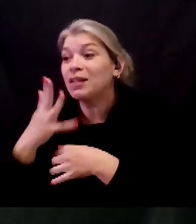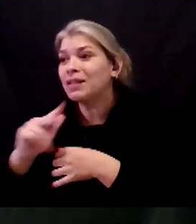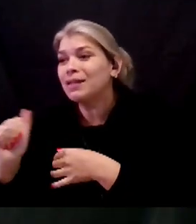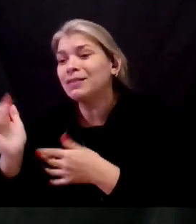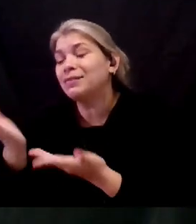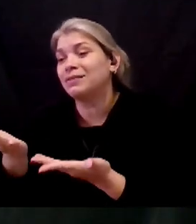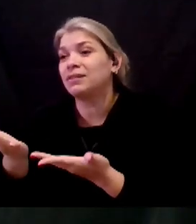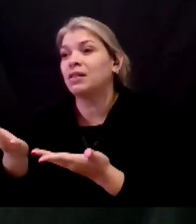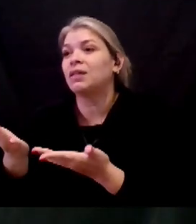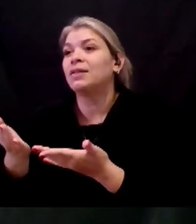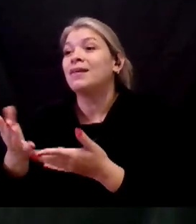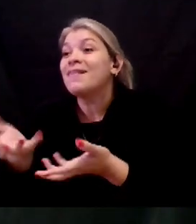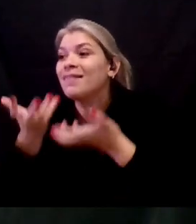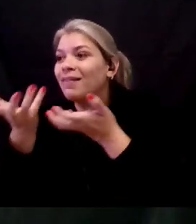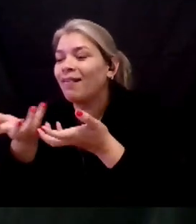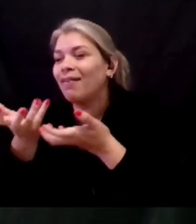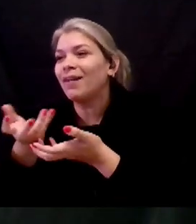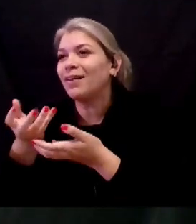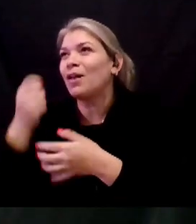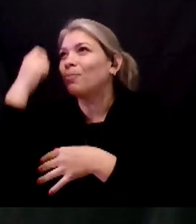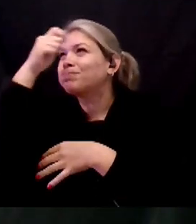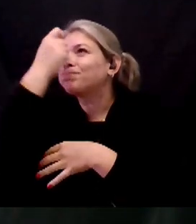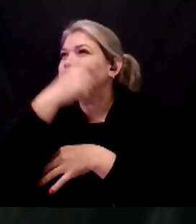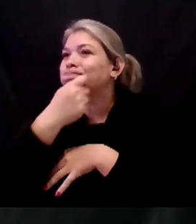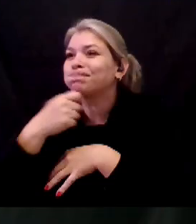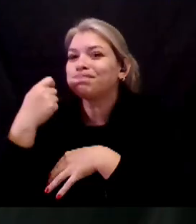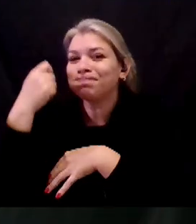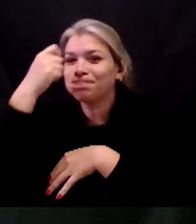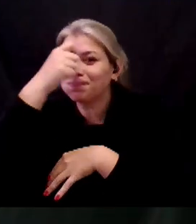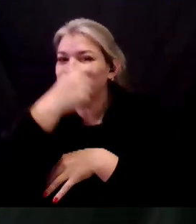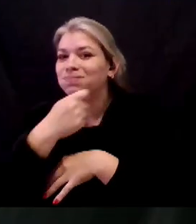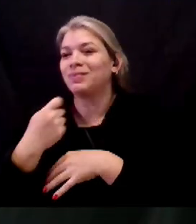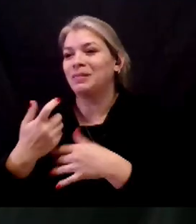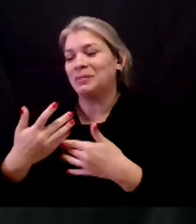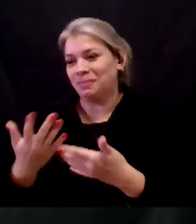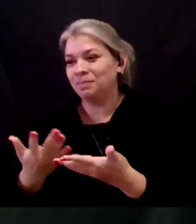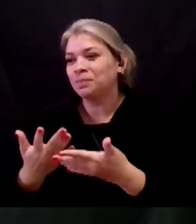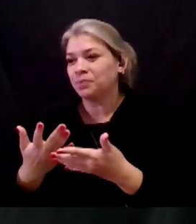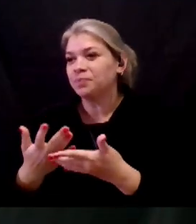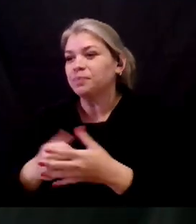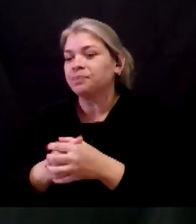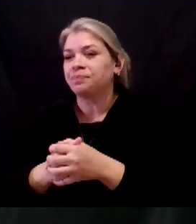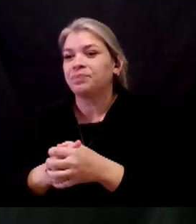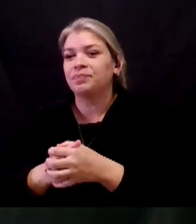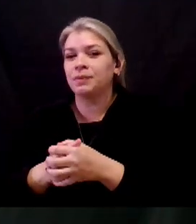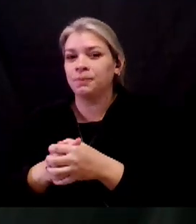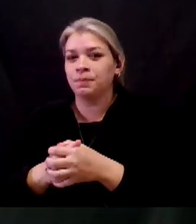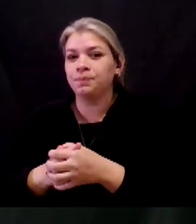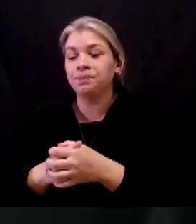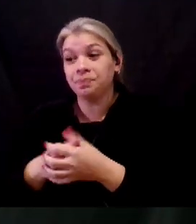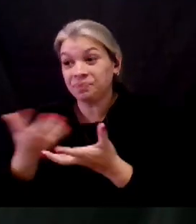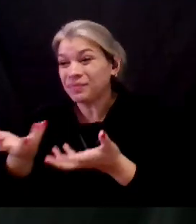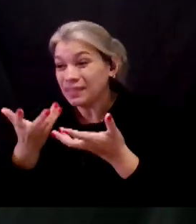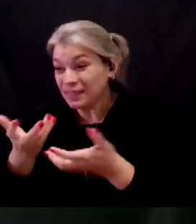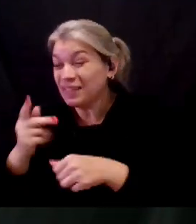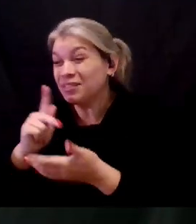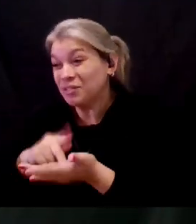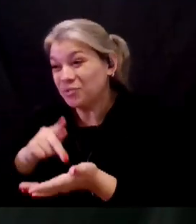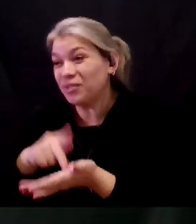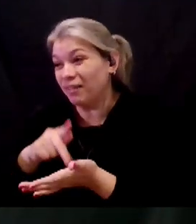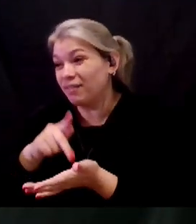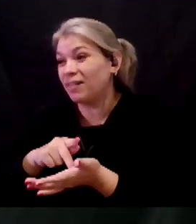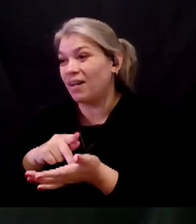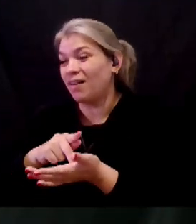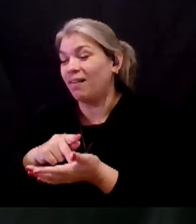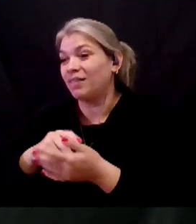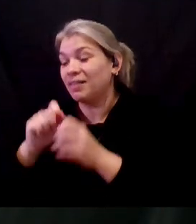diferente da criança que vai lá e brinca, de vez em quando pega o batom da mãe e passa. Não, desenvolver mesmo o interesse, sabe? A criança que levanta e que